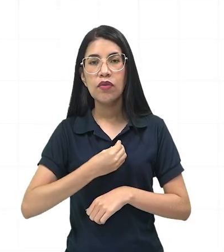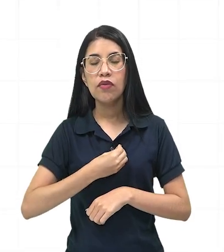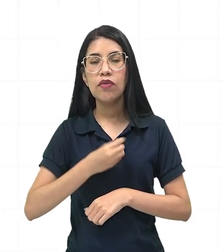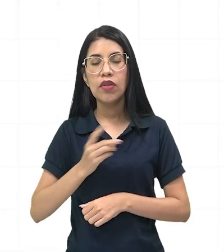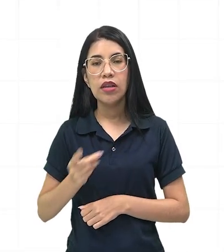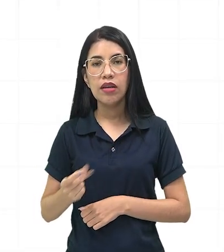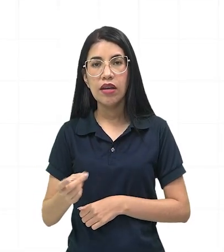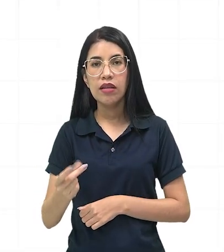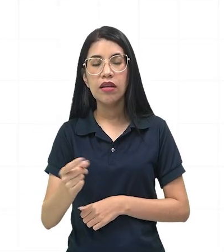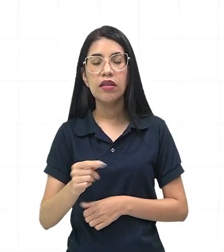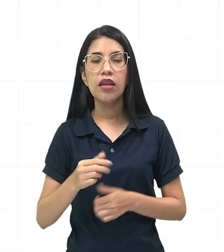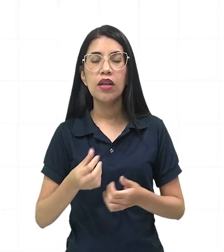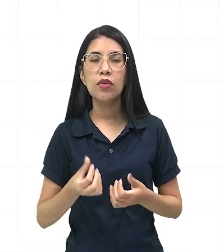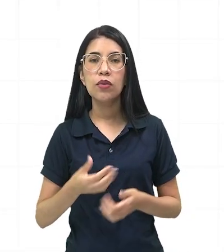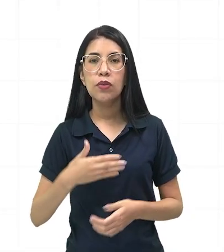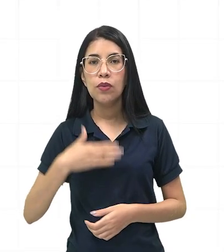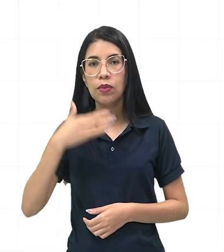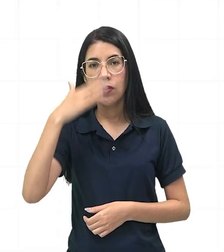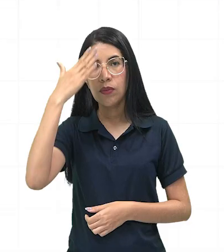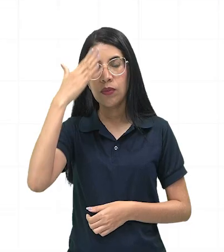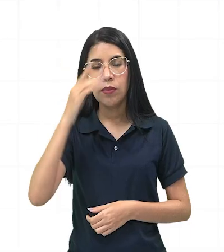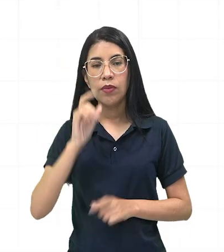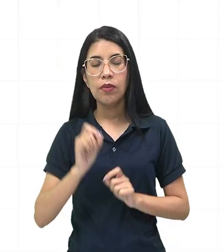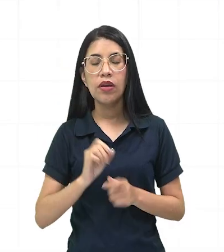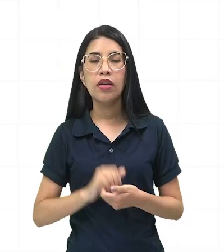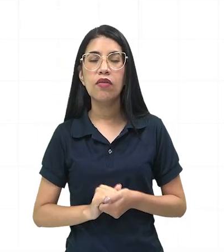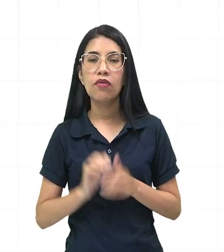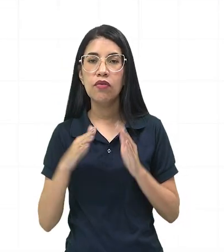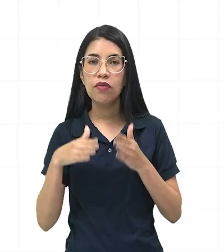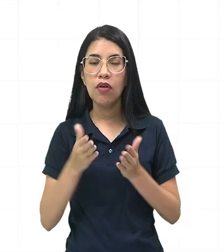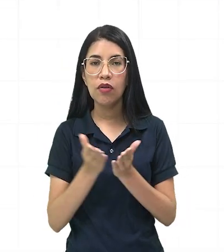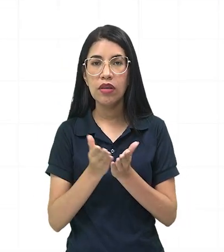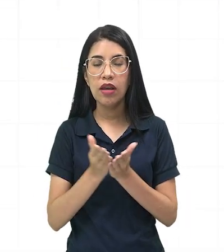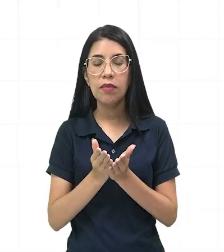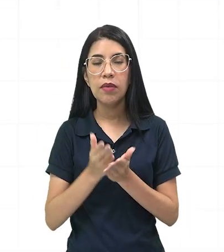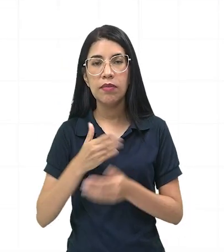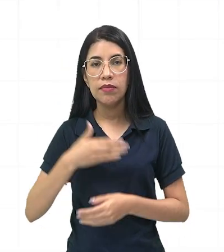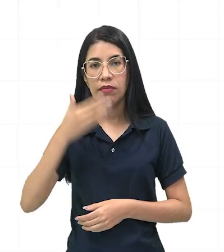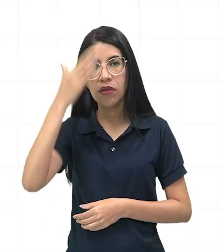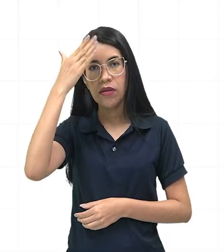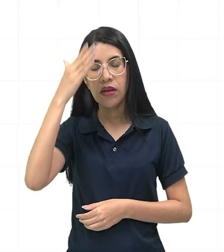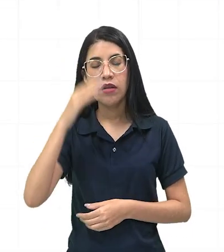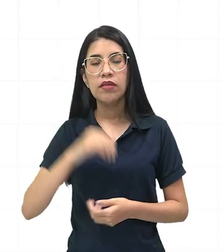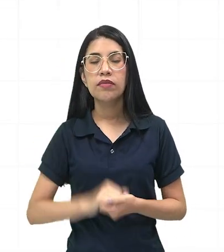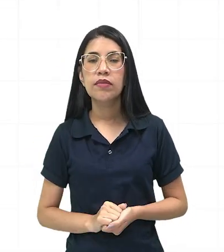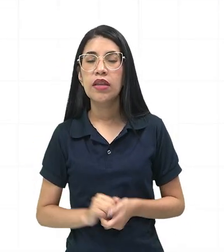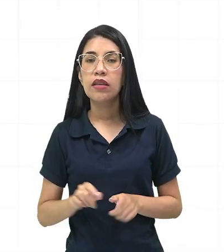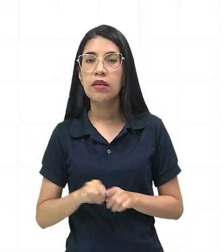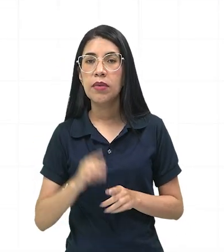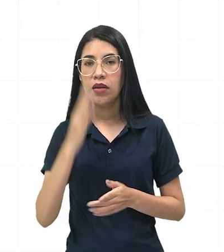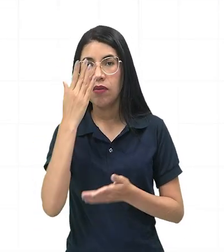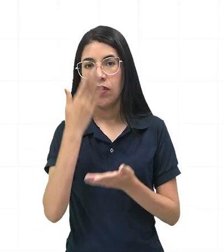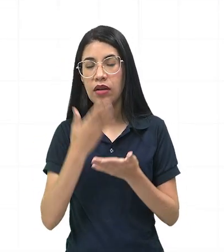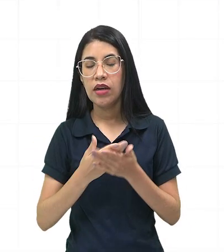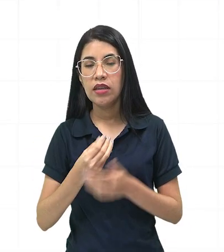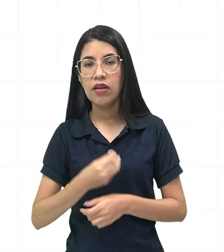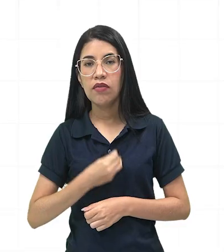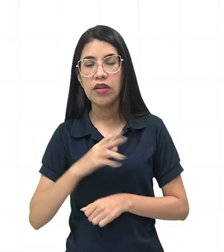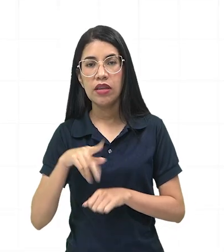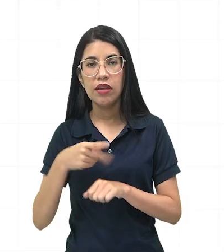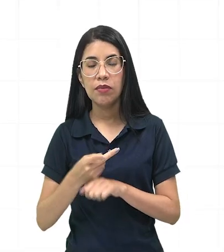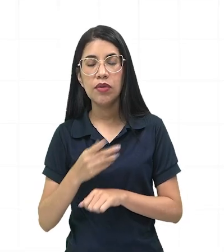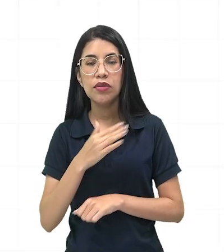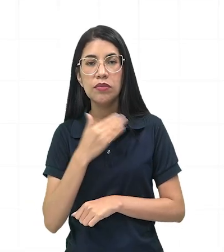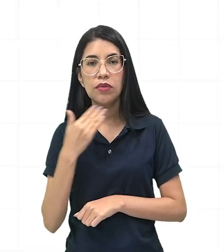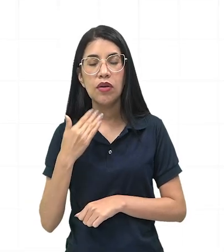No islamismo, nós vamos ver uma doutrina centrada no Alcorão, que é o seu livro sagrado, com crença na vida após a morte e